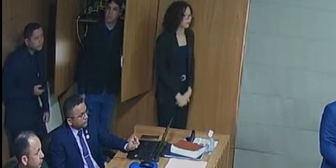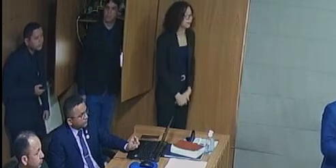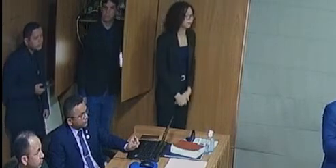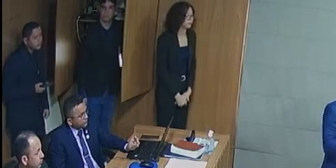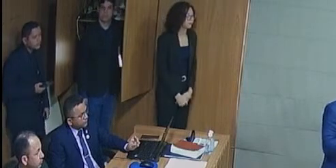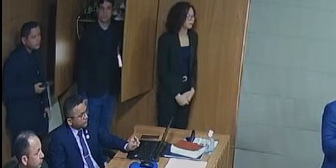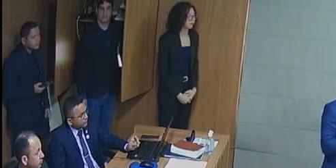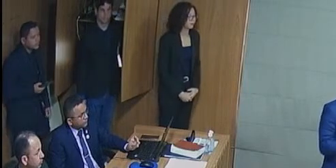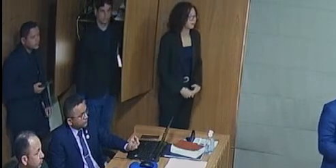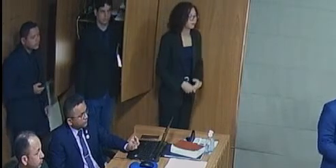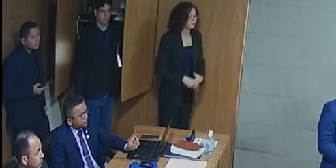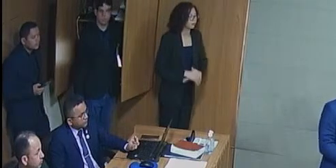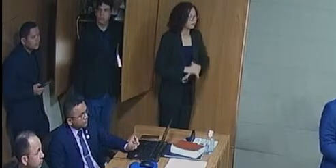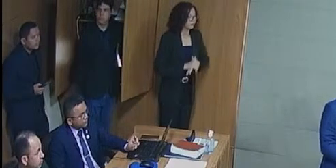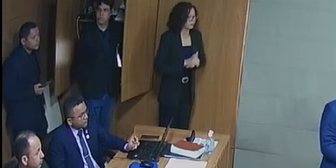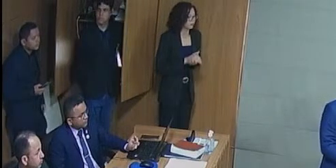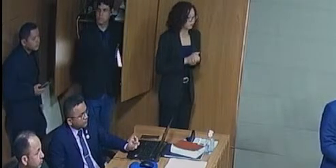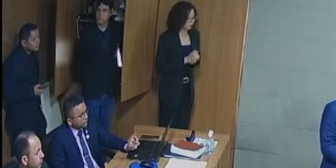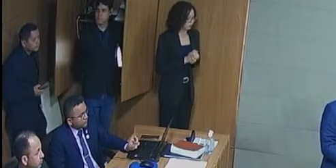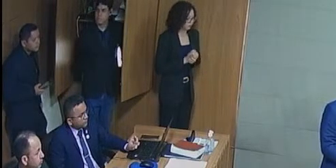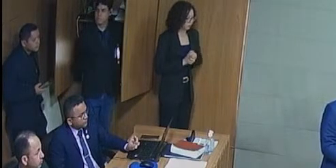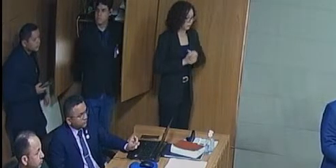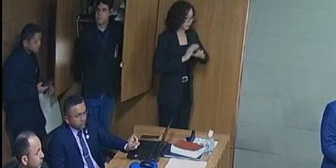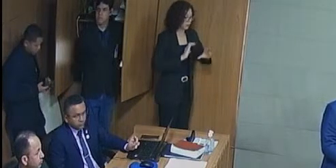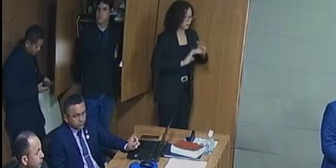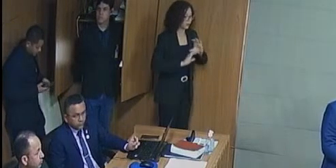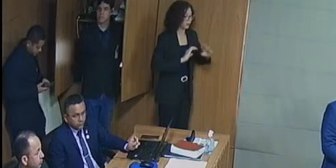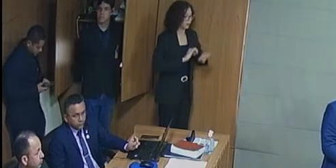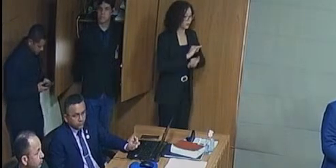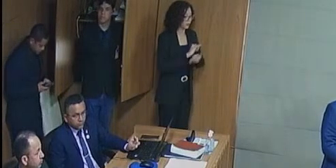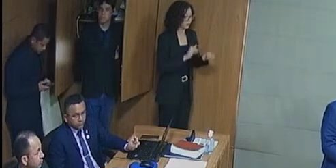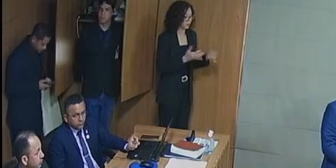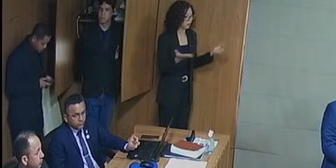vara comunico hoje né